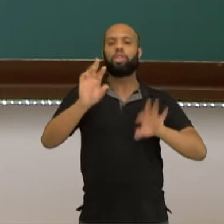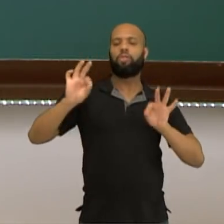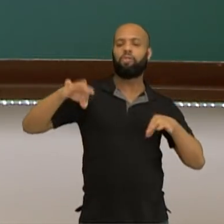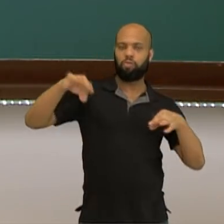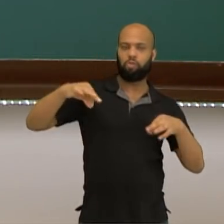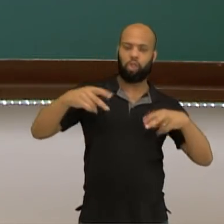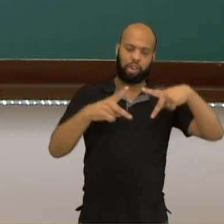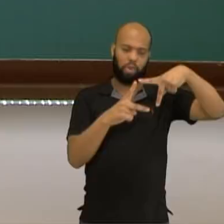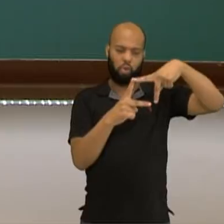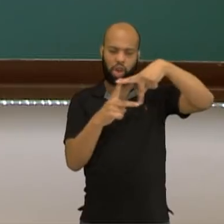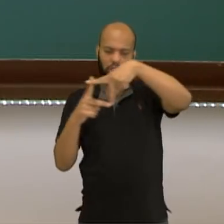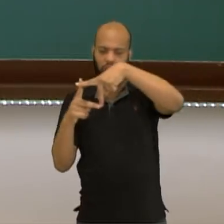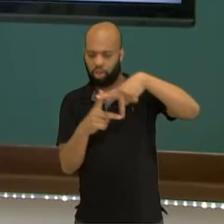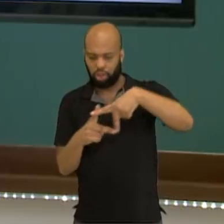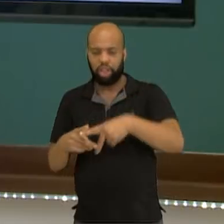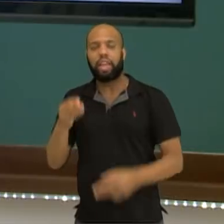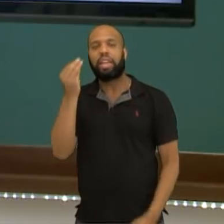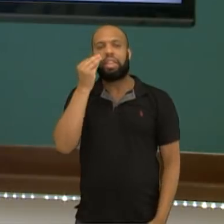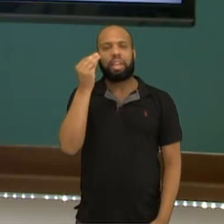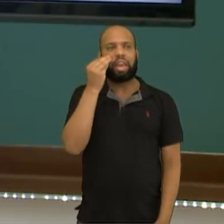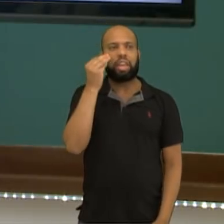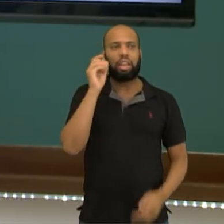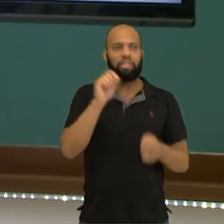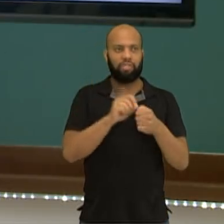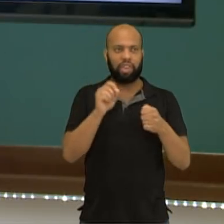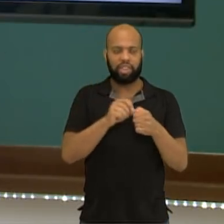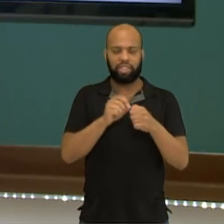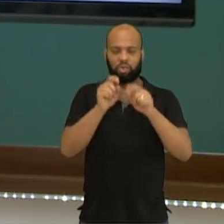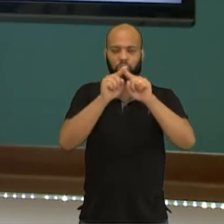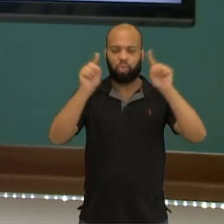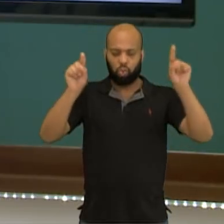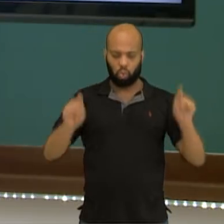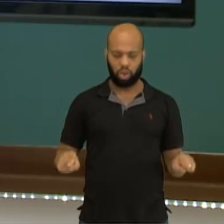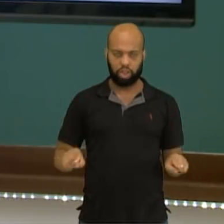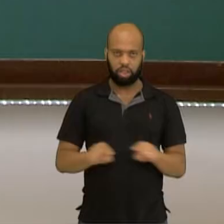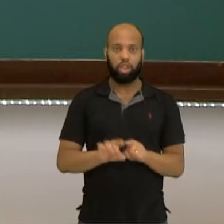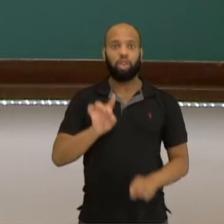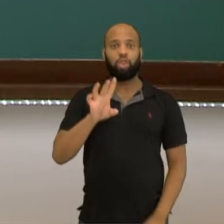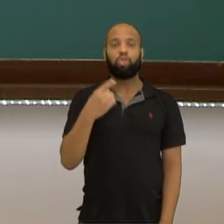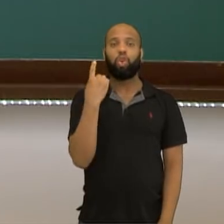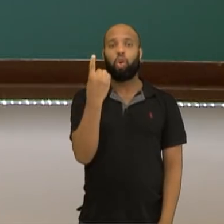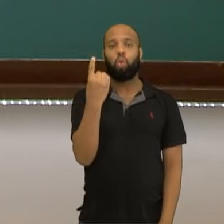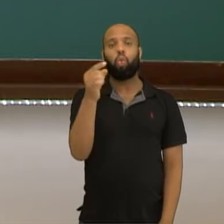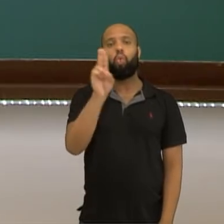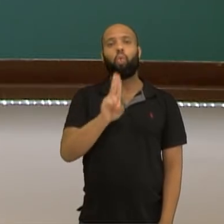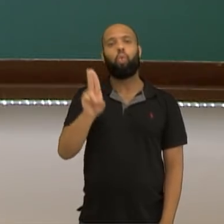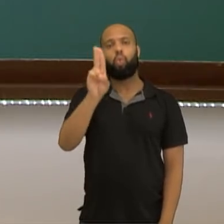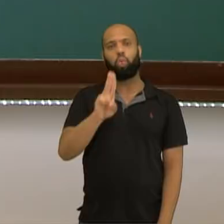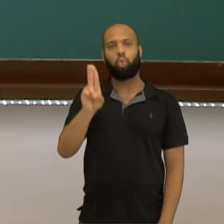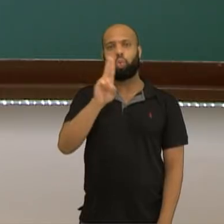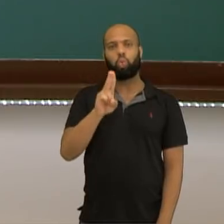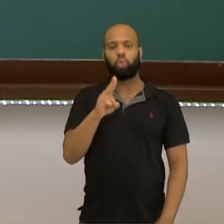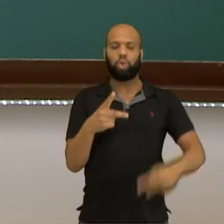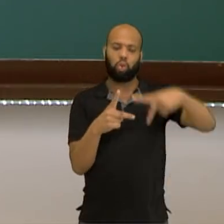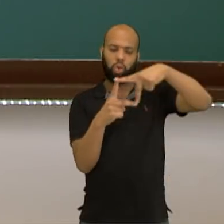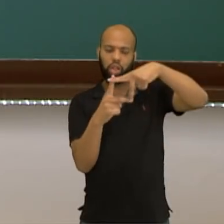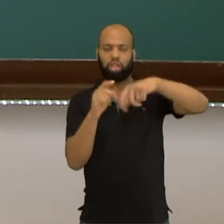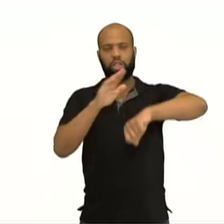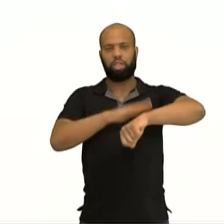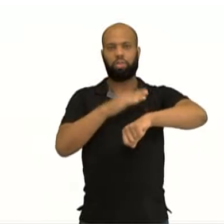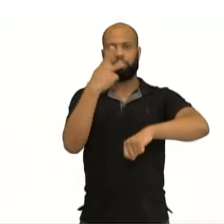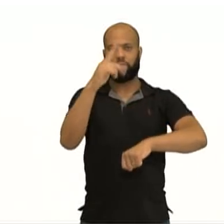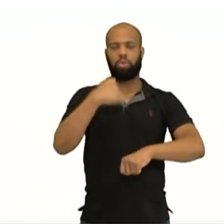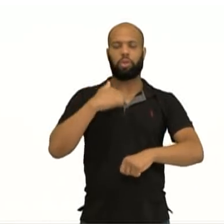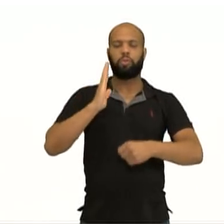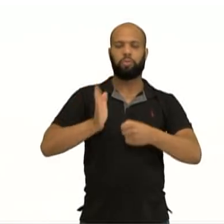quadriculada, tente montar um quadrado onde eu use apenas um quadradinho da folha. Tempo para vocês e a